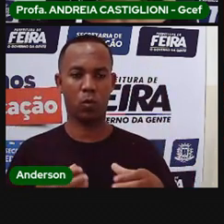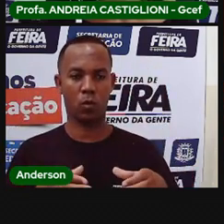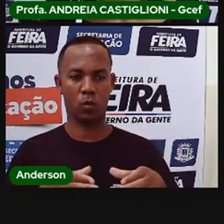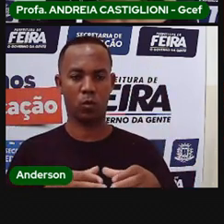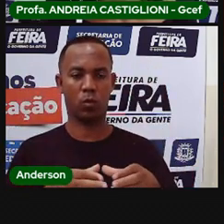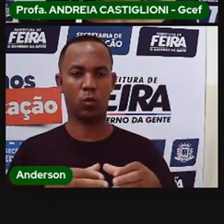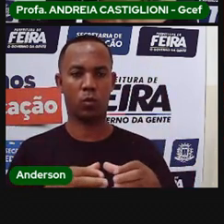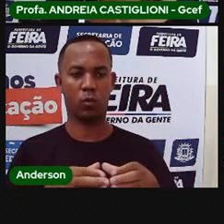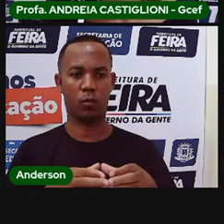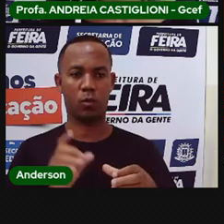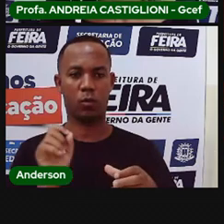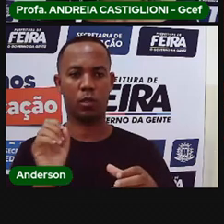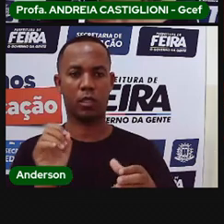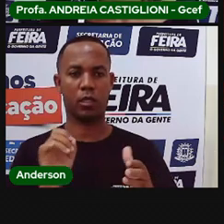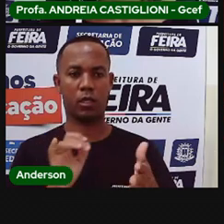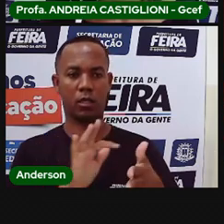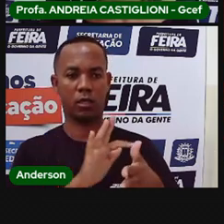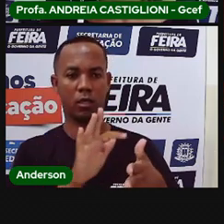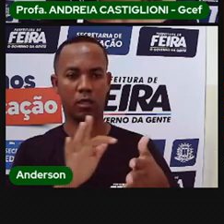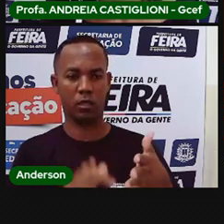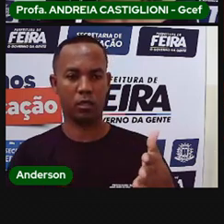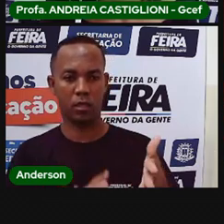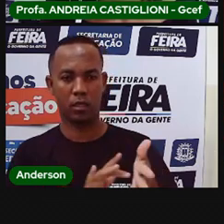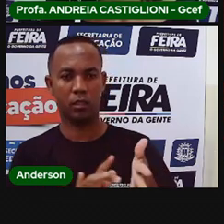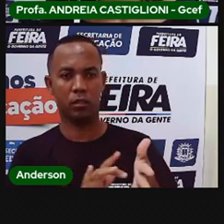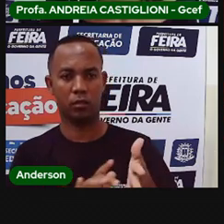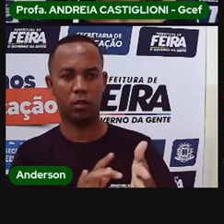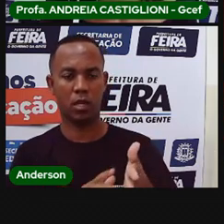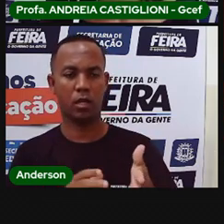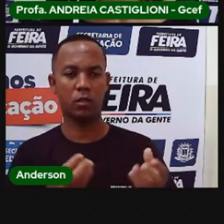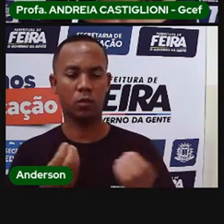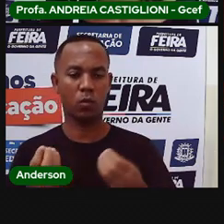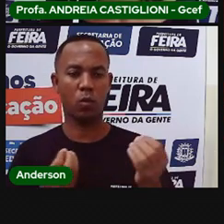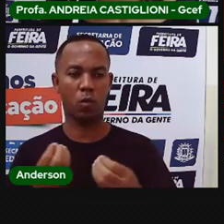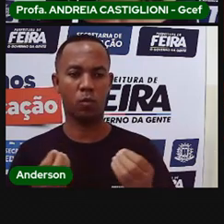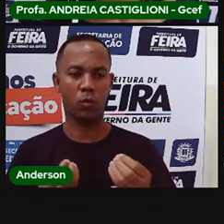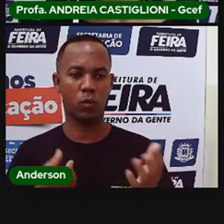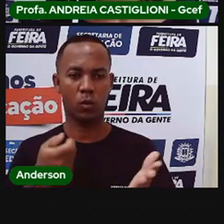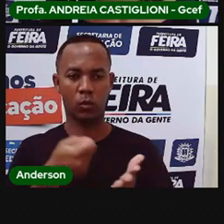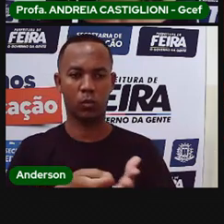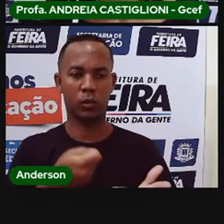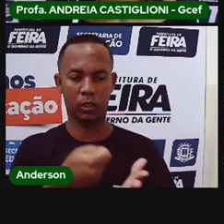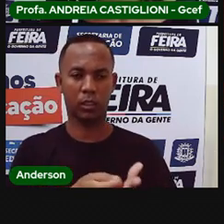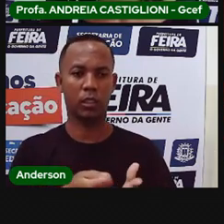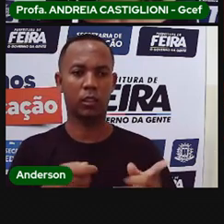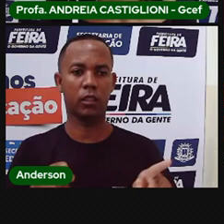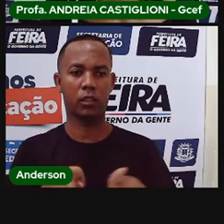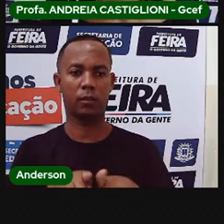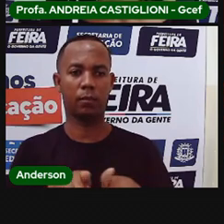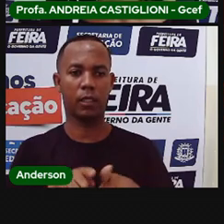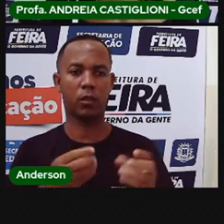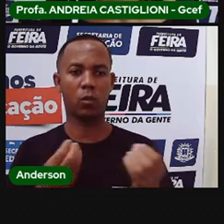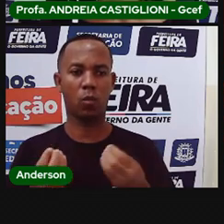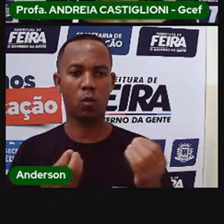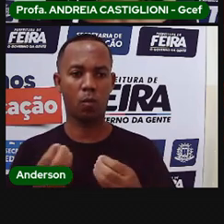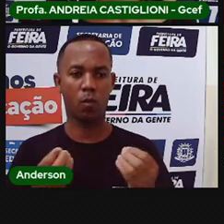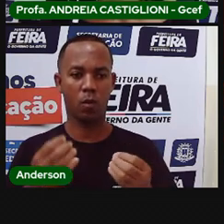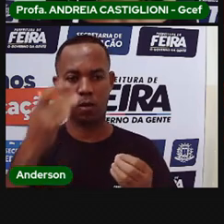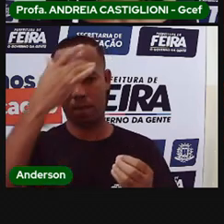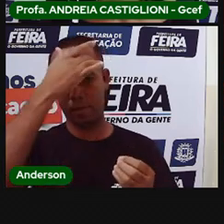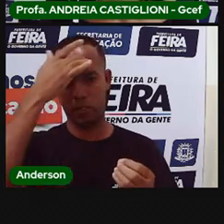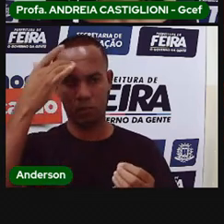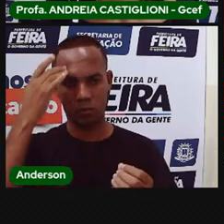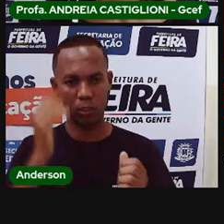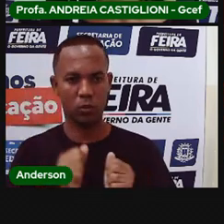redes sociais. Como foi que eu comecei a ter o engajamento? O que é que a gente chama de engajamento? São pessoas que vão estar ali